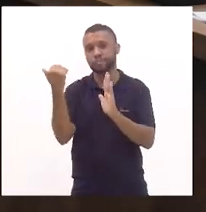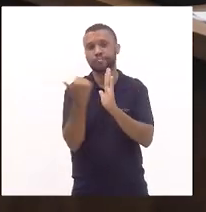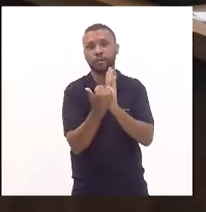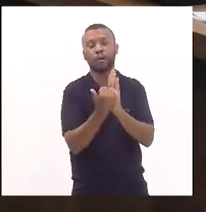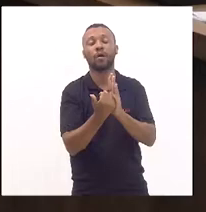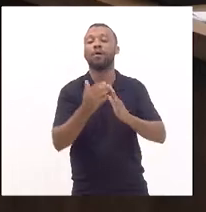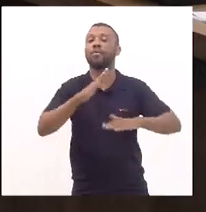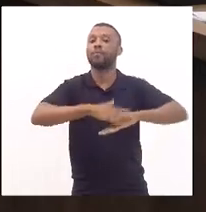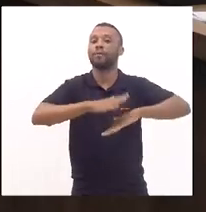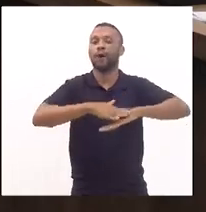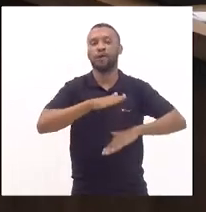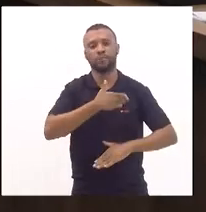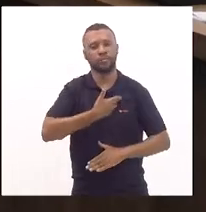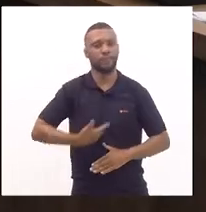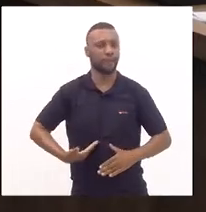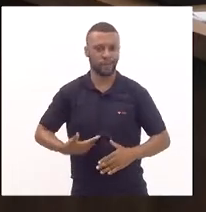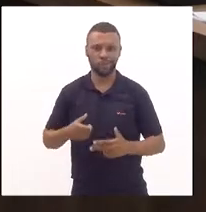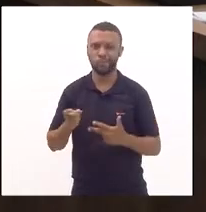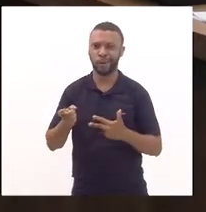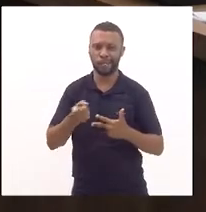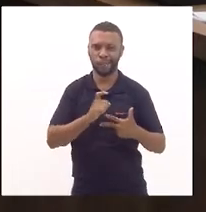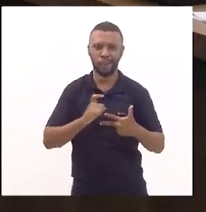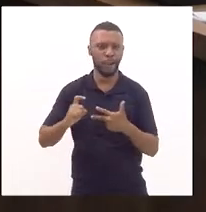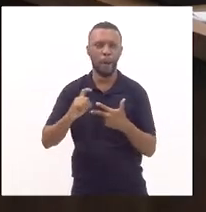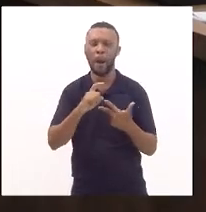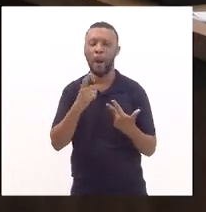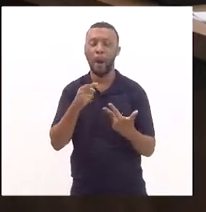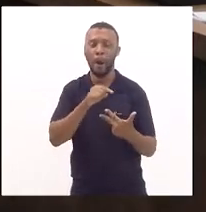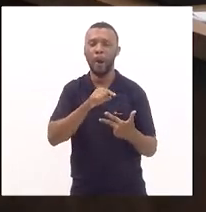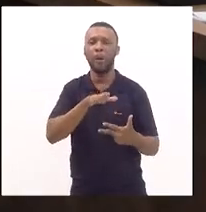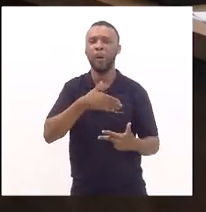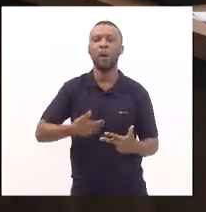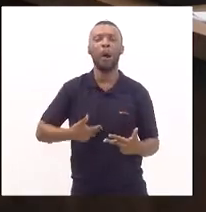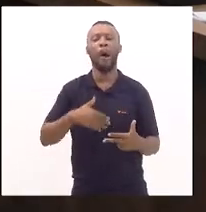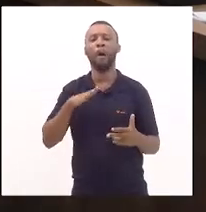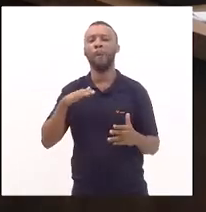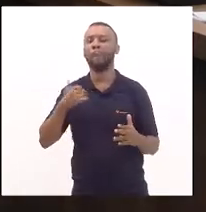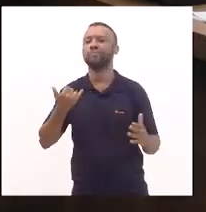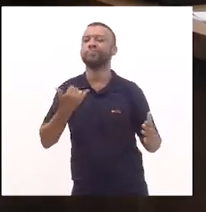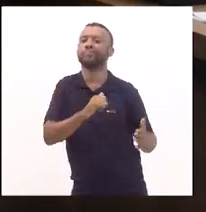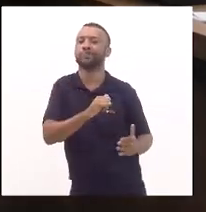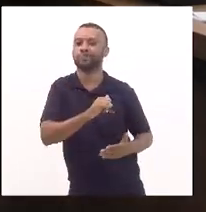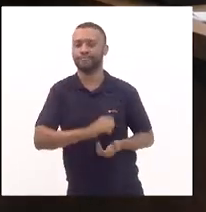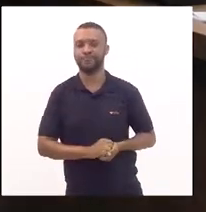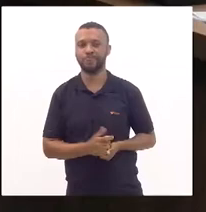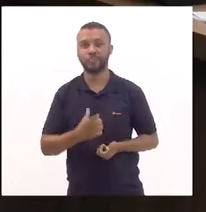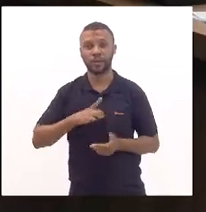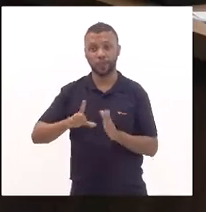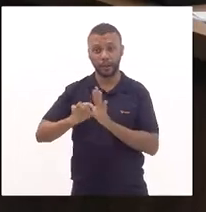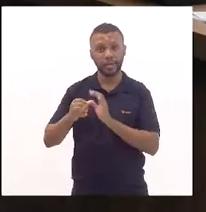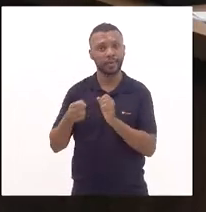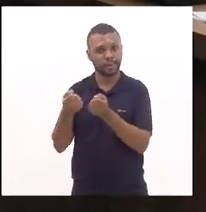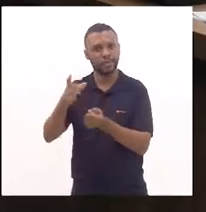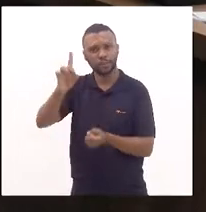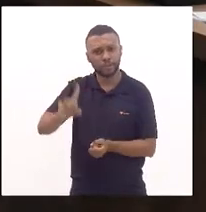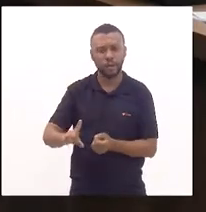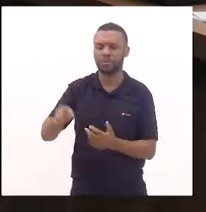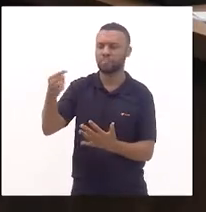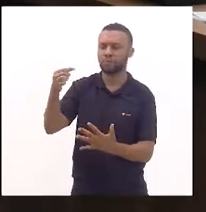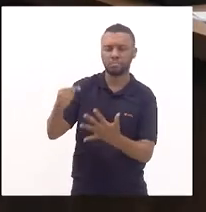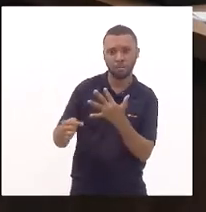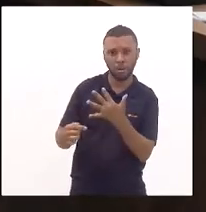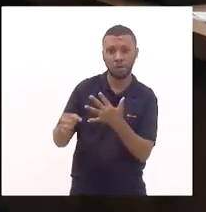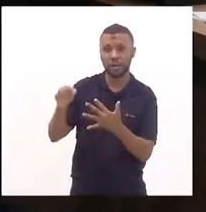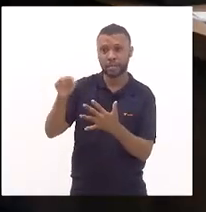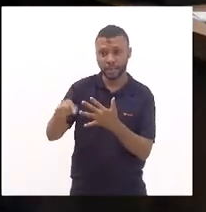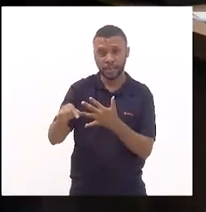do Executivo. Só que o Executivo não tem cumprido. Ou seja, há uma lei que garante direitos, este